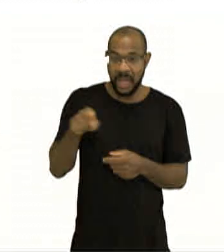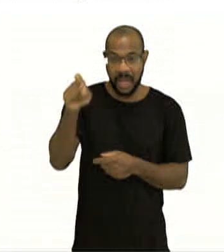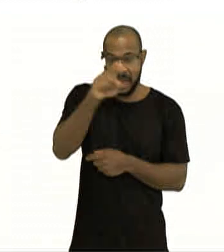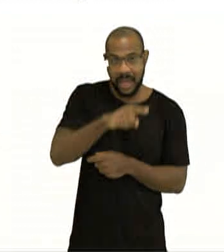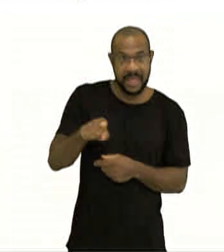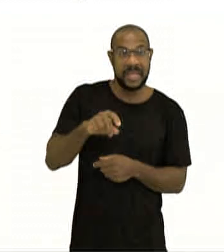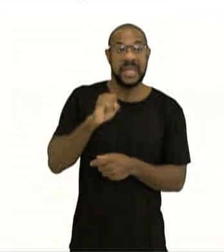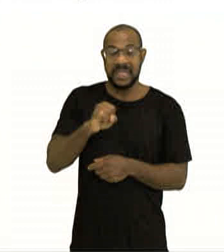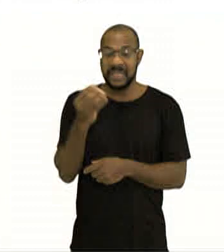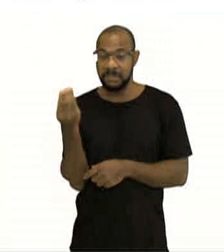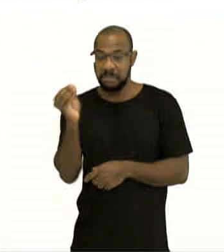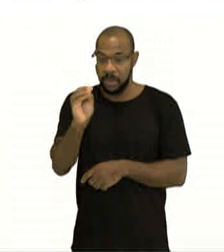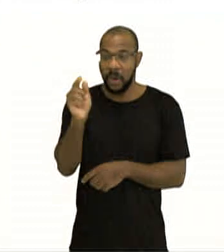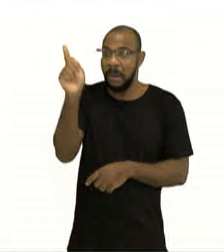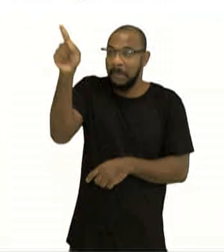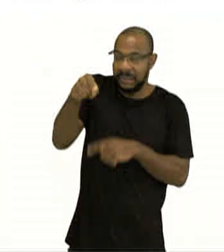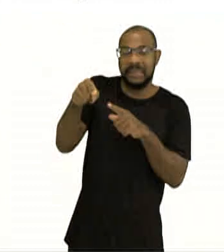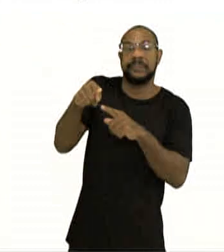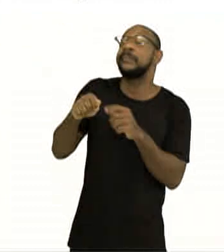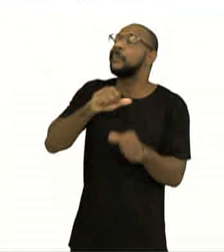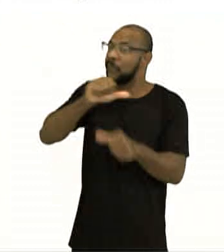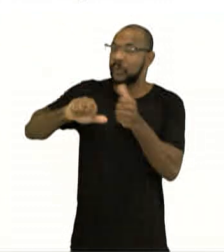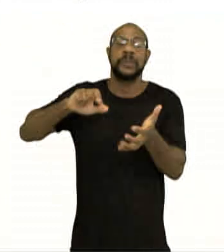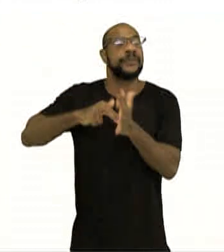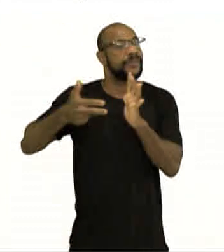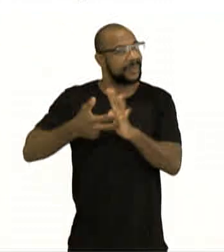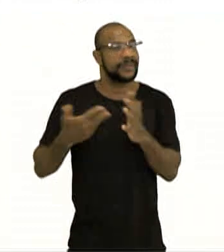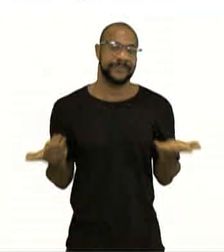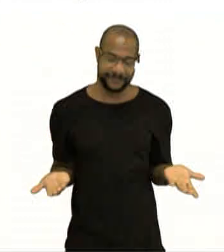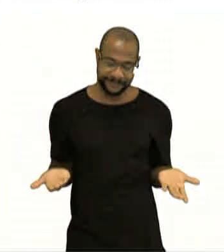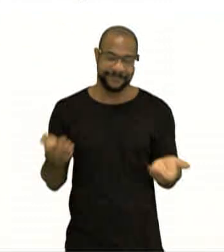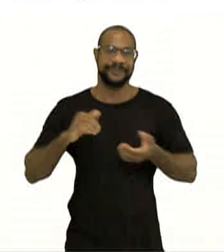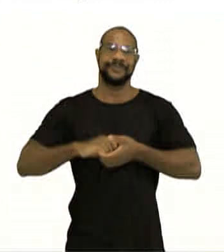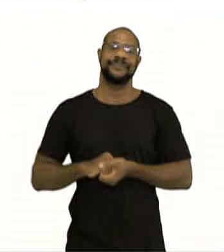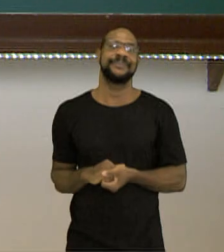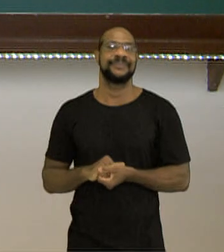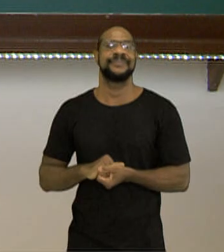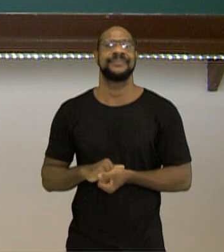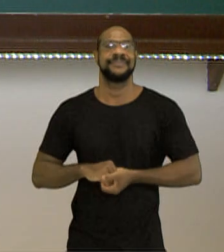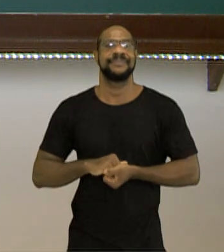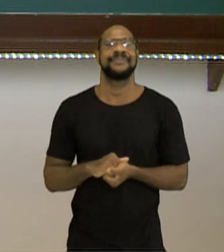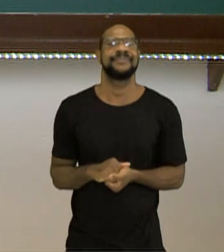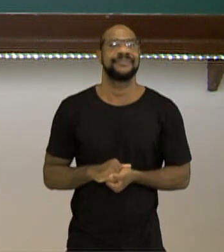puser o acento, muda tudo. Percebido isso, vamos em frente.